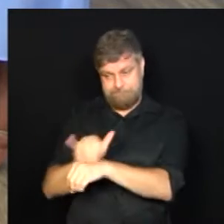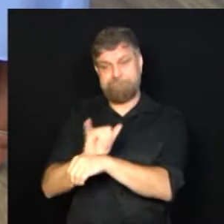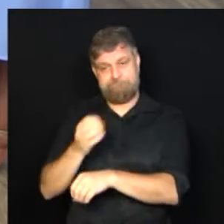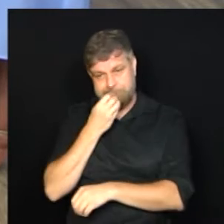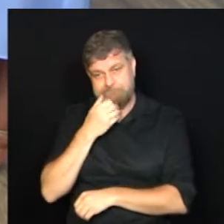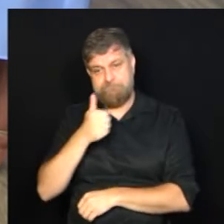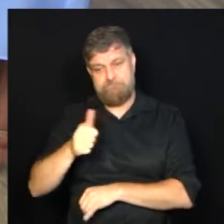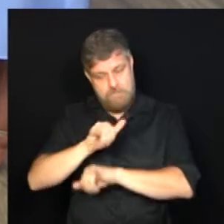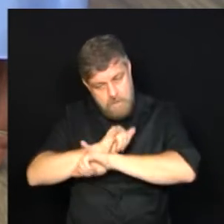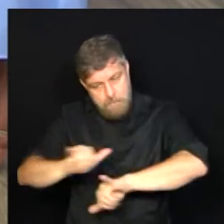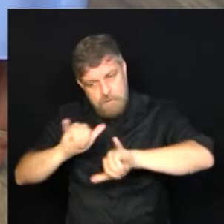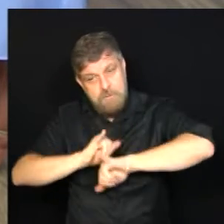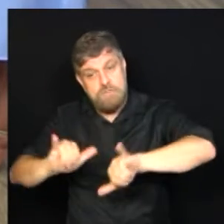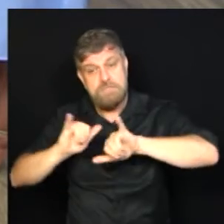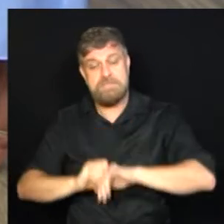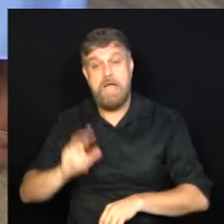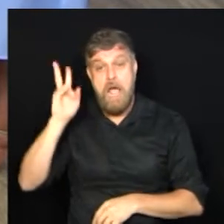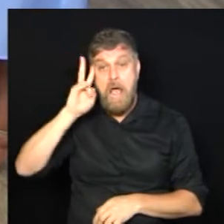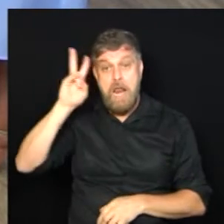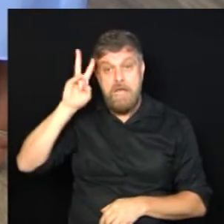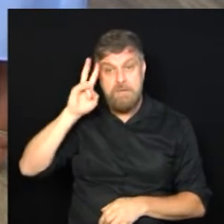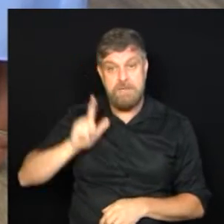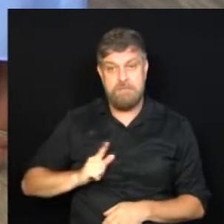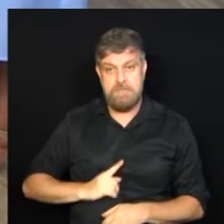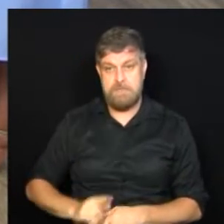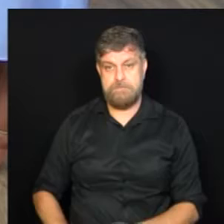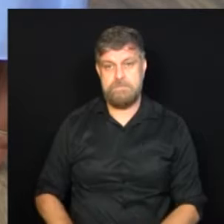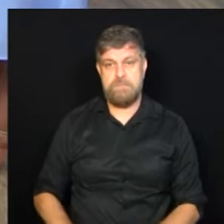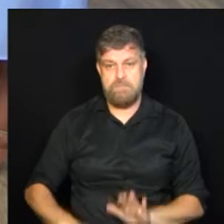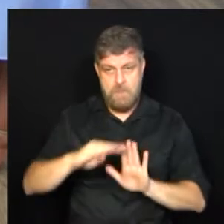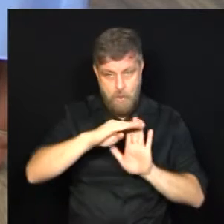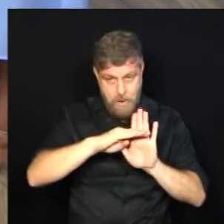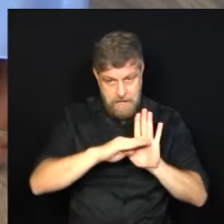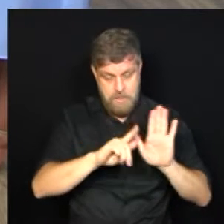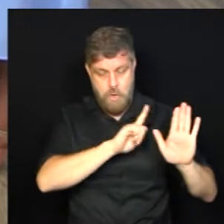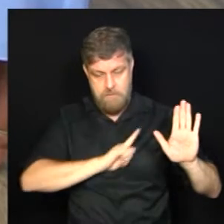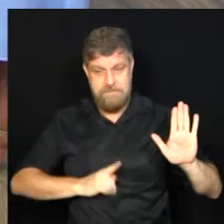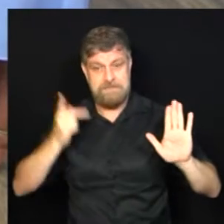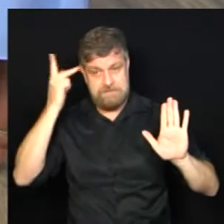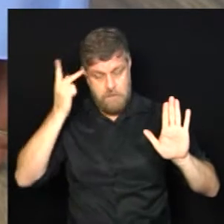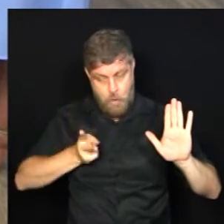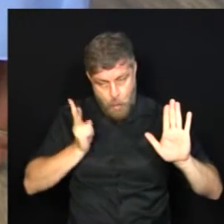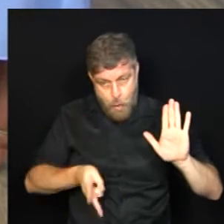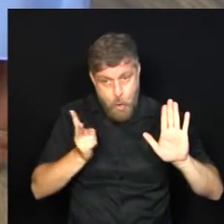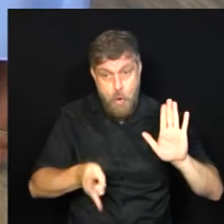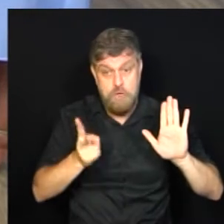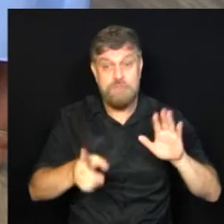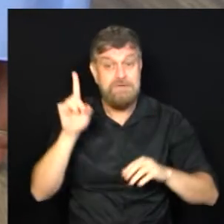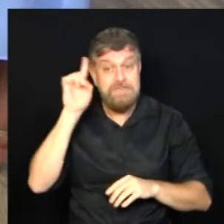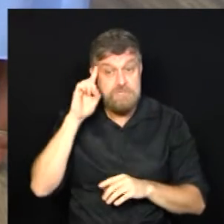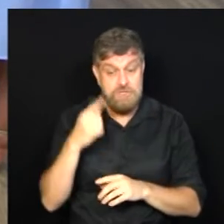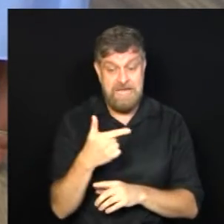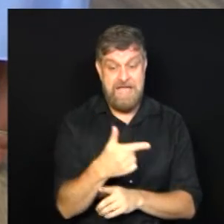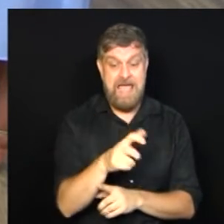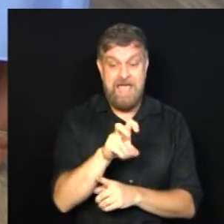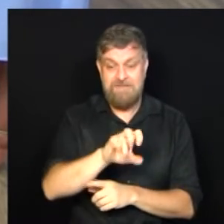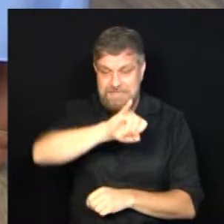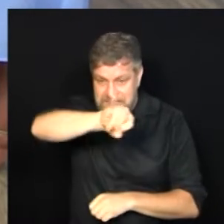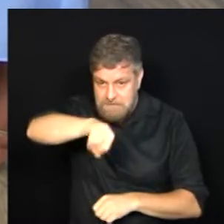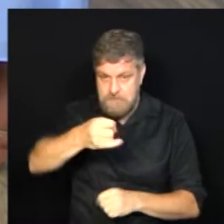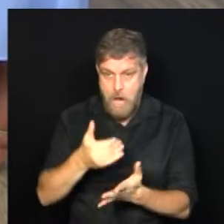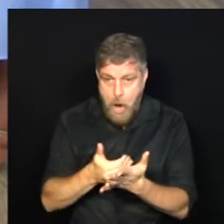boa notícia. Lembrando que o calendário do governo estadual continua aí para o dia 25 de